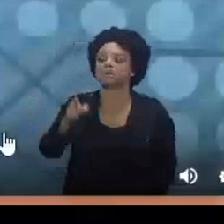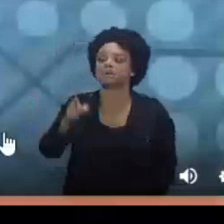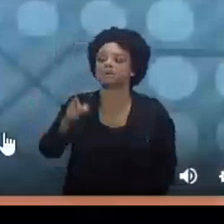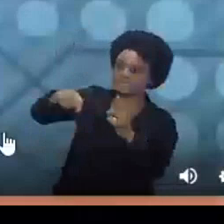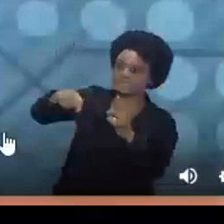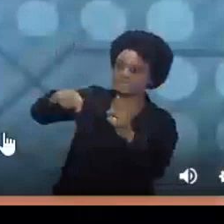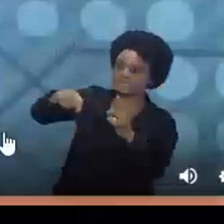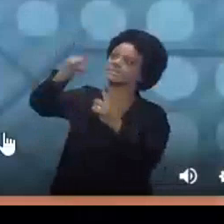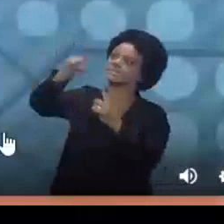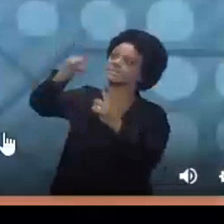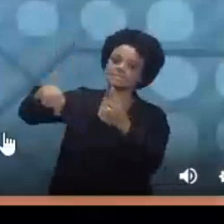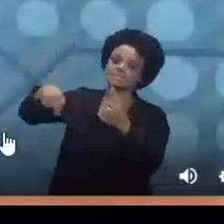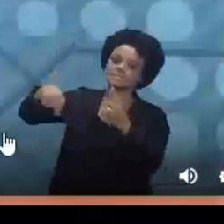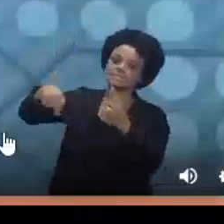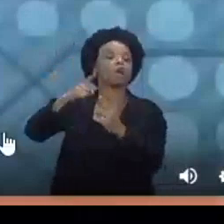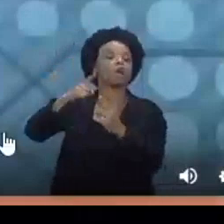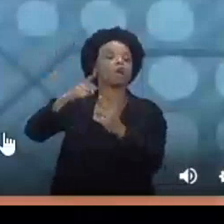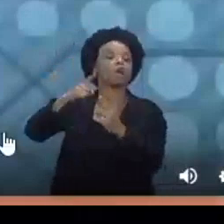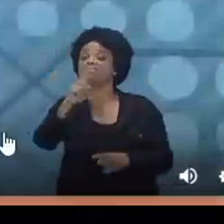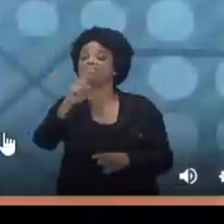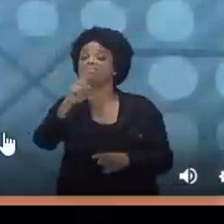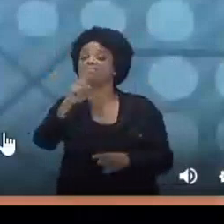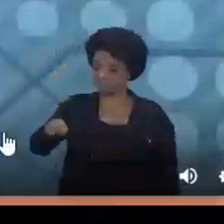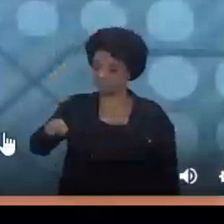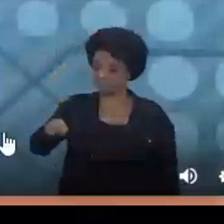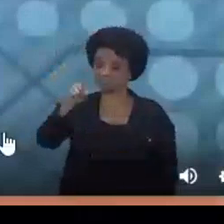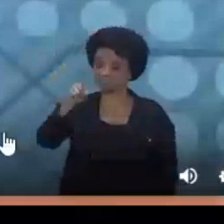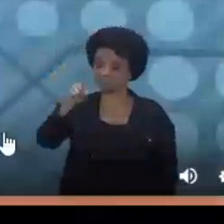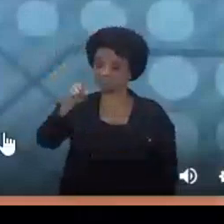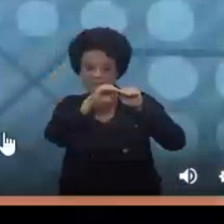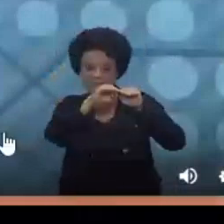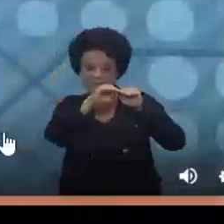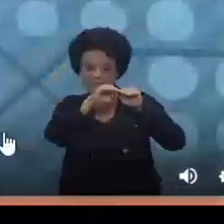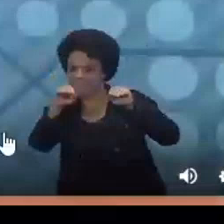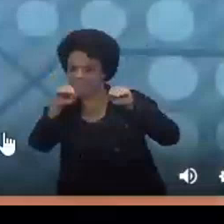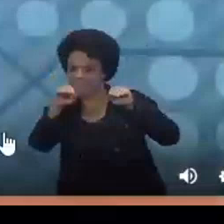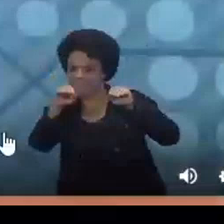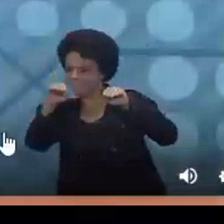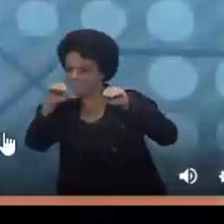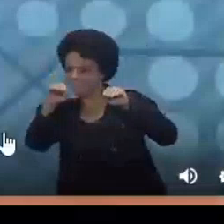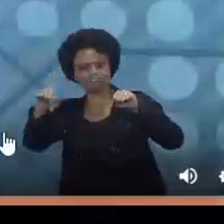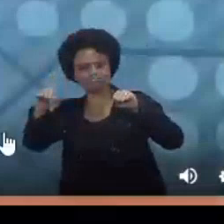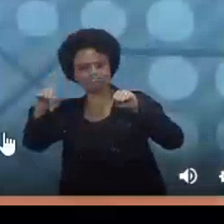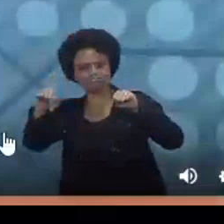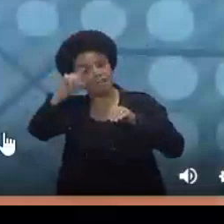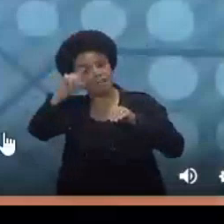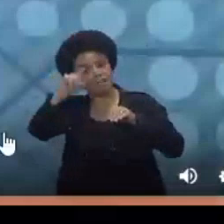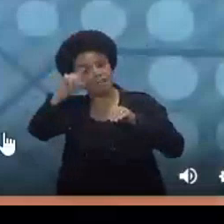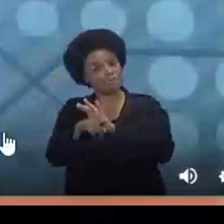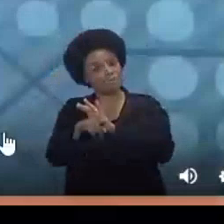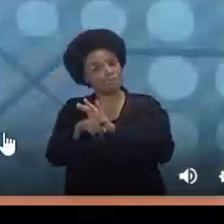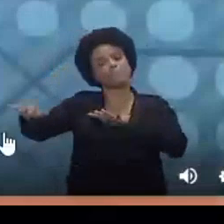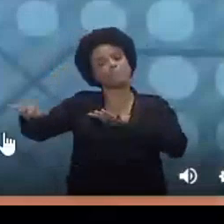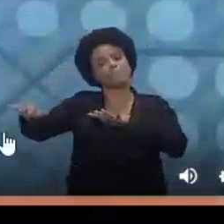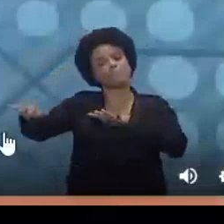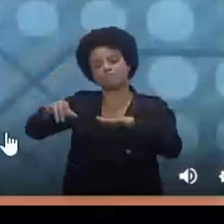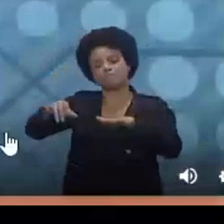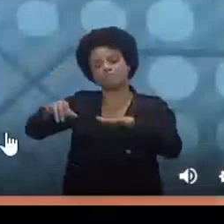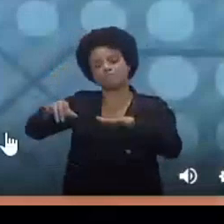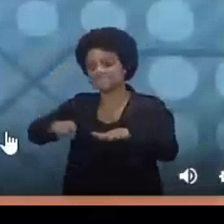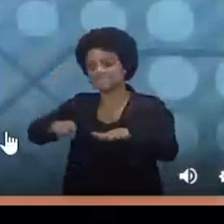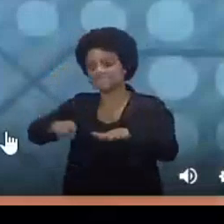circulares? É porque nós não tratamos de círculo. Mas isso se reflete exatamente para os movimentos circulares, só que eles vão